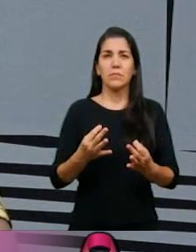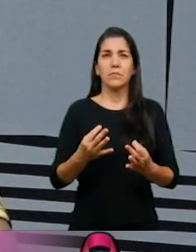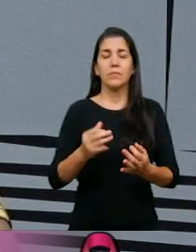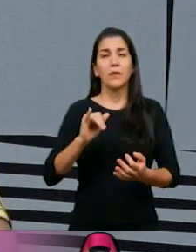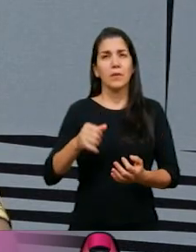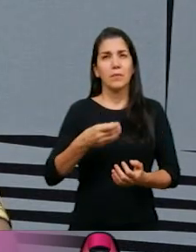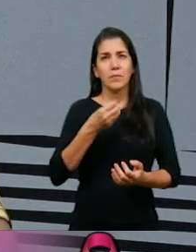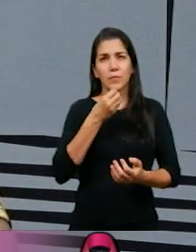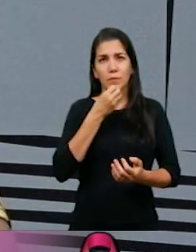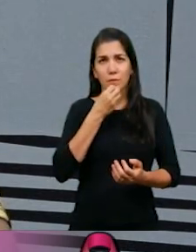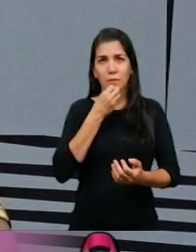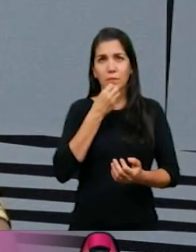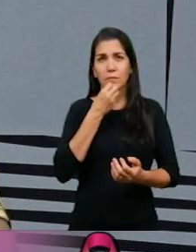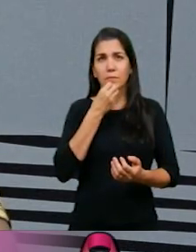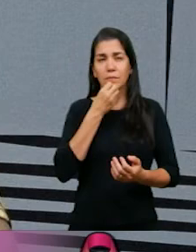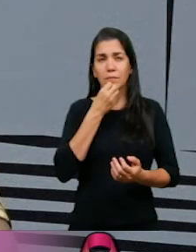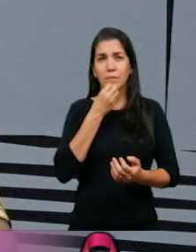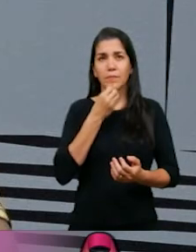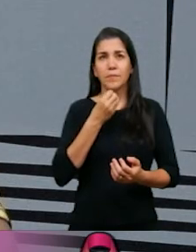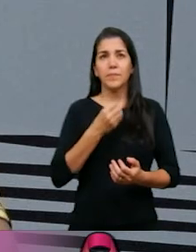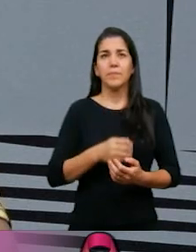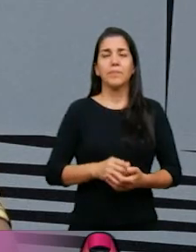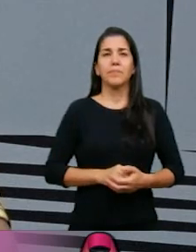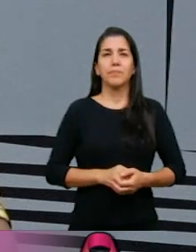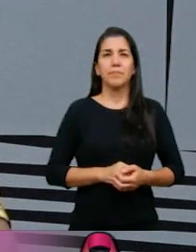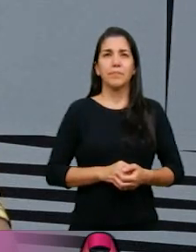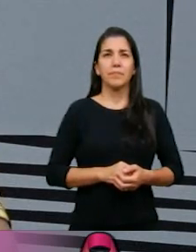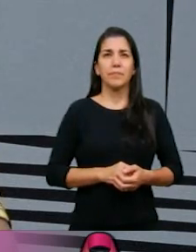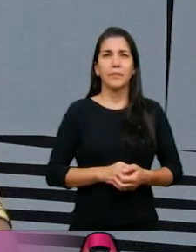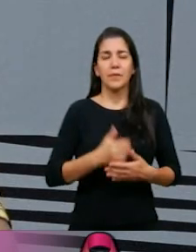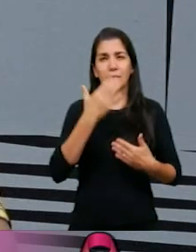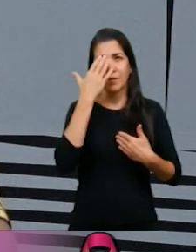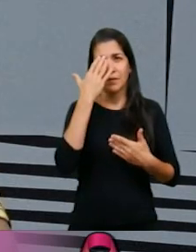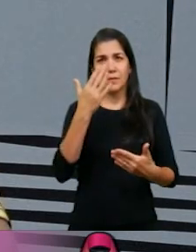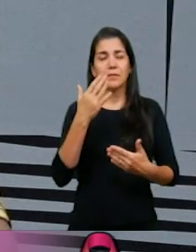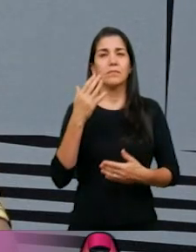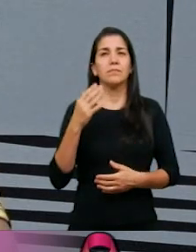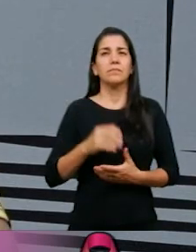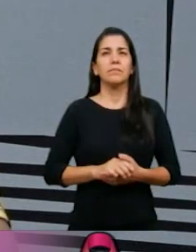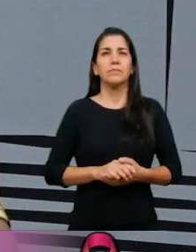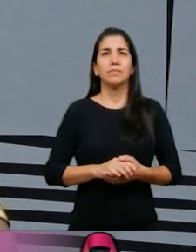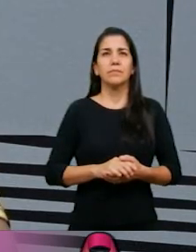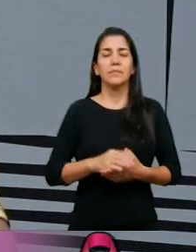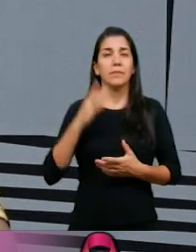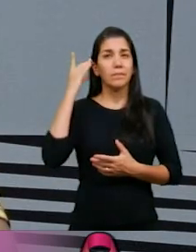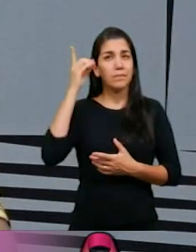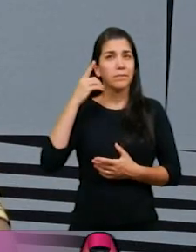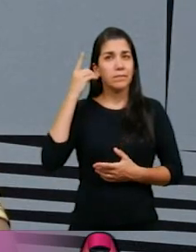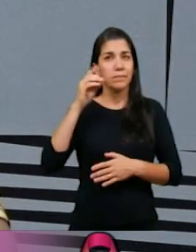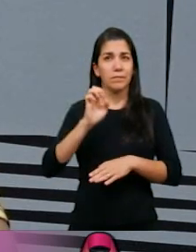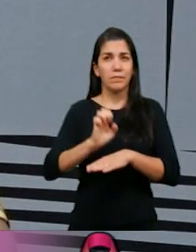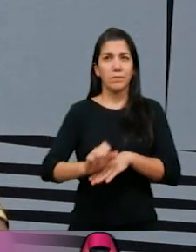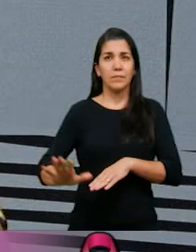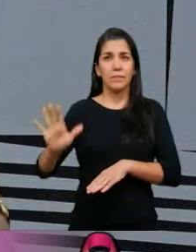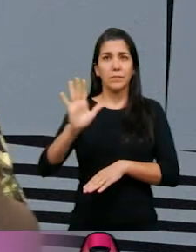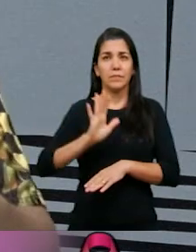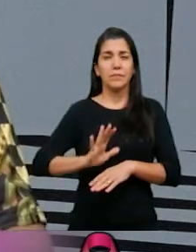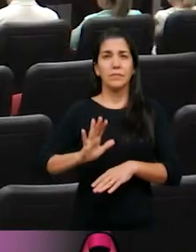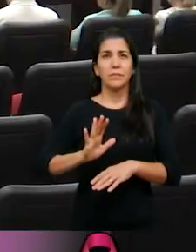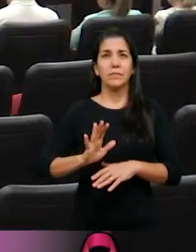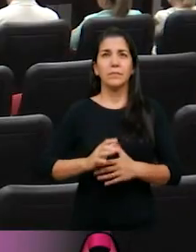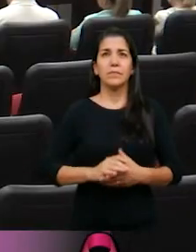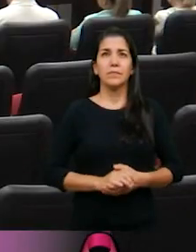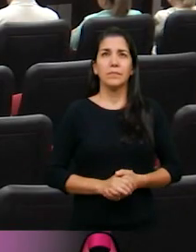para agradecer e enviar o protesto de elevado apreço. Cordialmente, Ana Carolina Serra, deputada estadual.